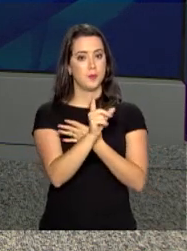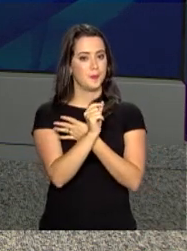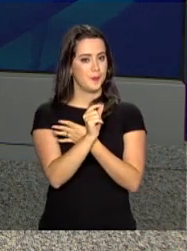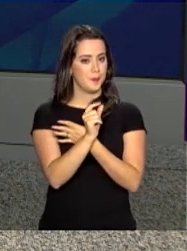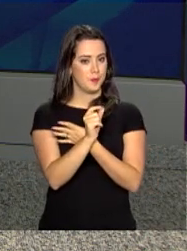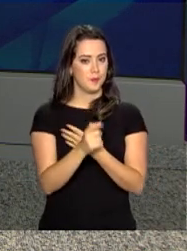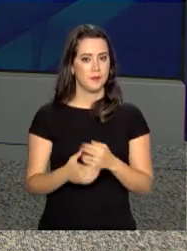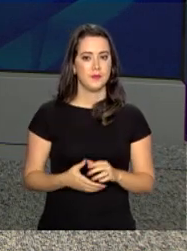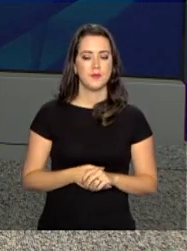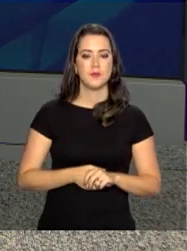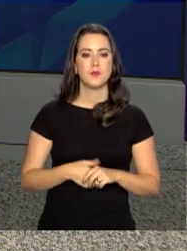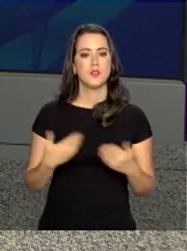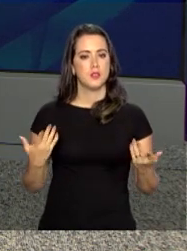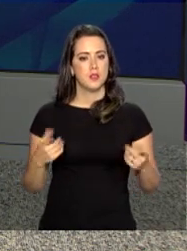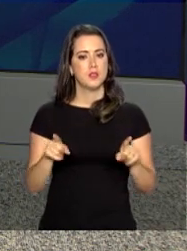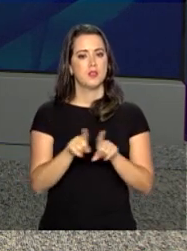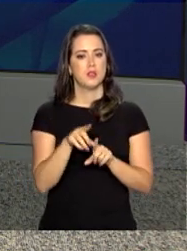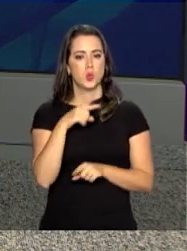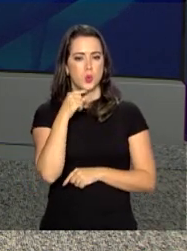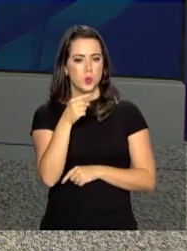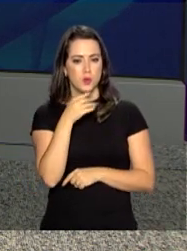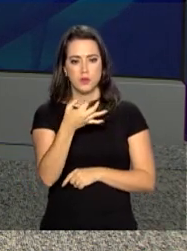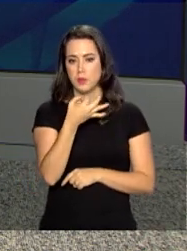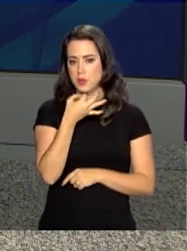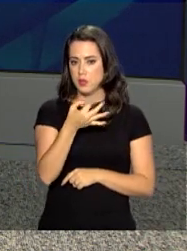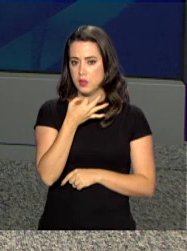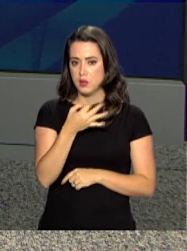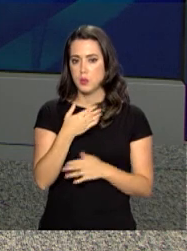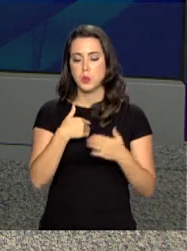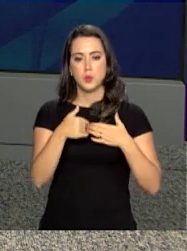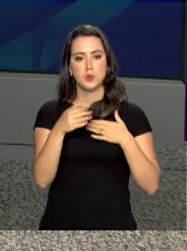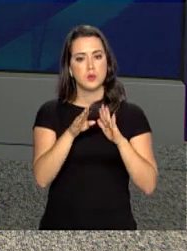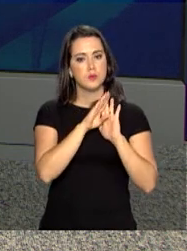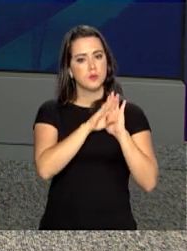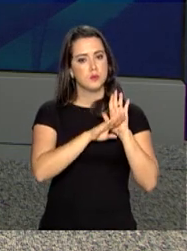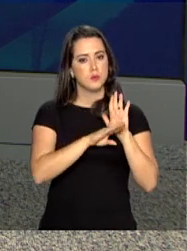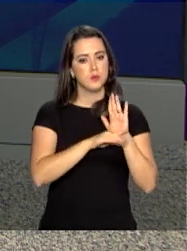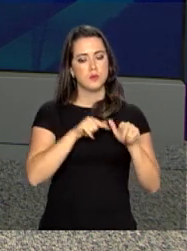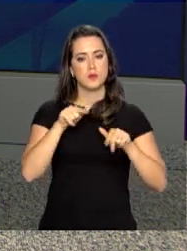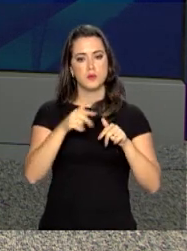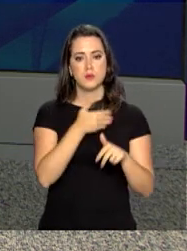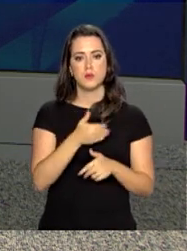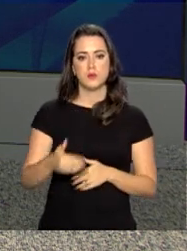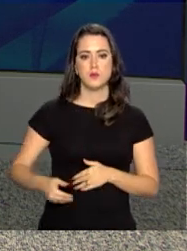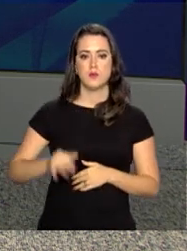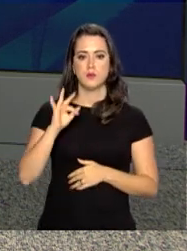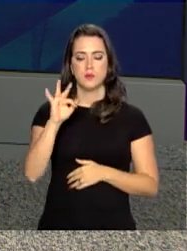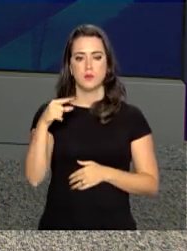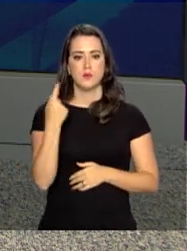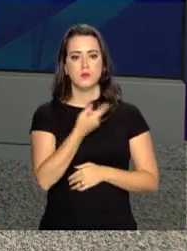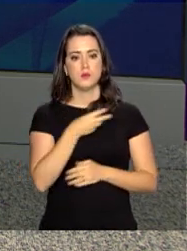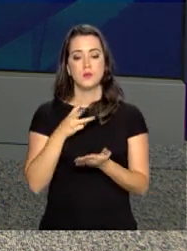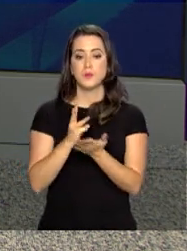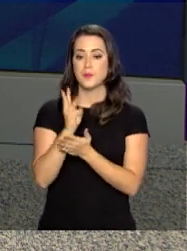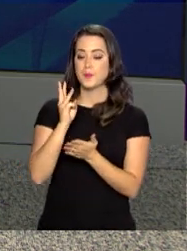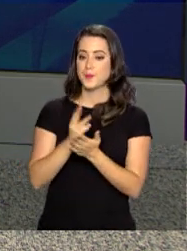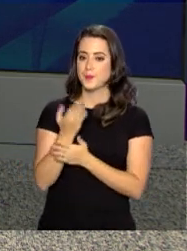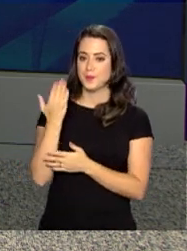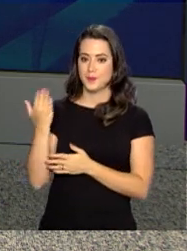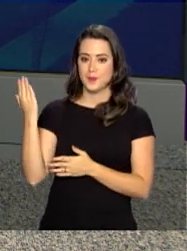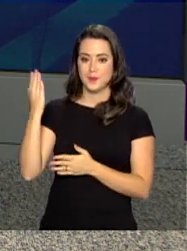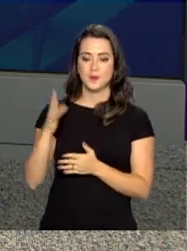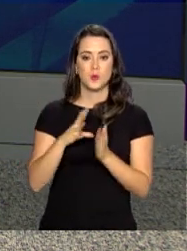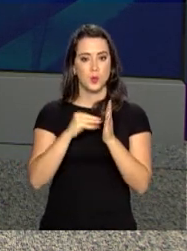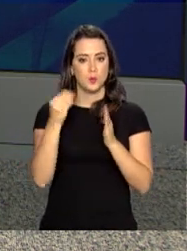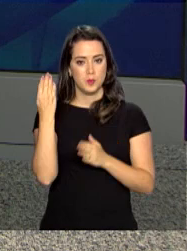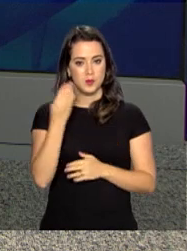também o nosso perfil no Twitter. Você pode mandar suas sugestões de reportagens e dúvidas sobre programas e ações do governo federal para o nosso WhatsApp.